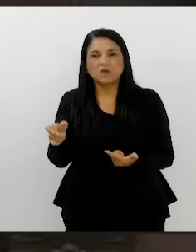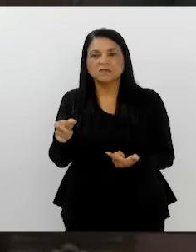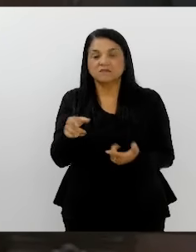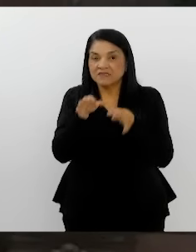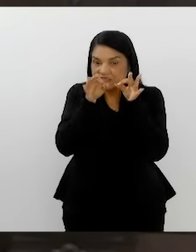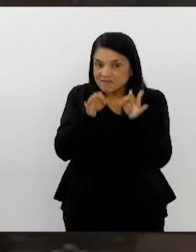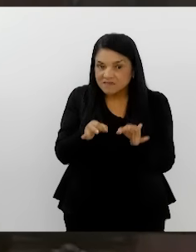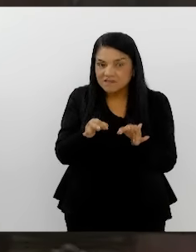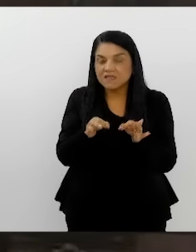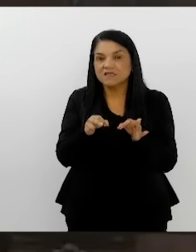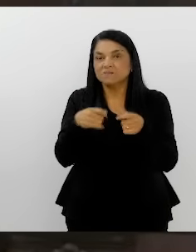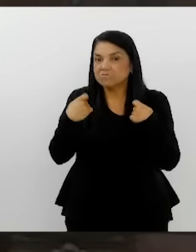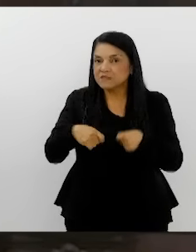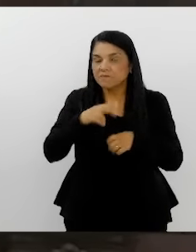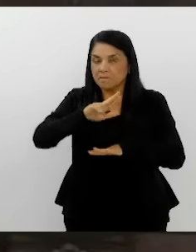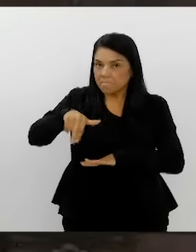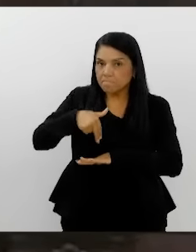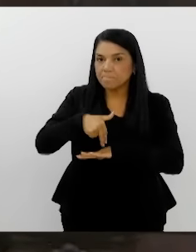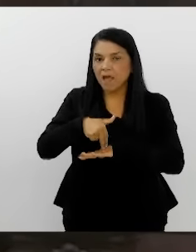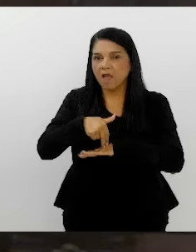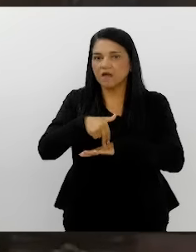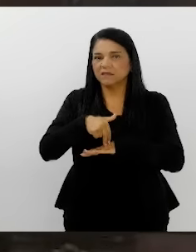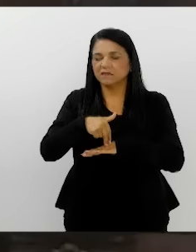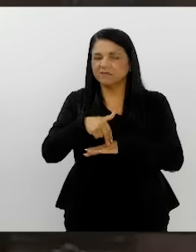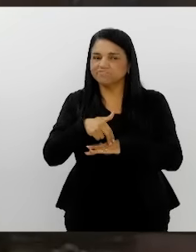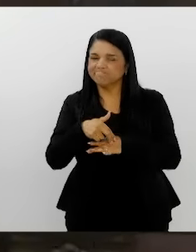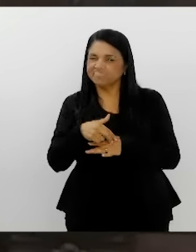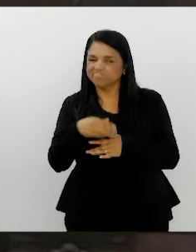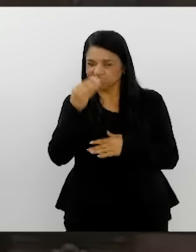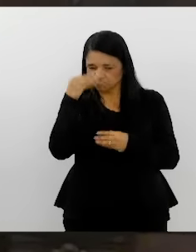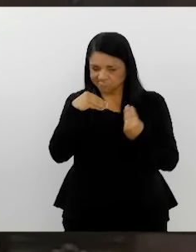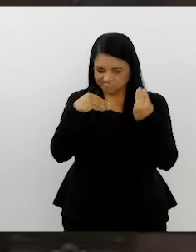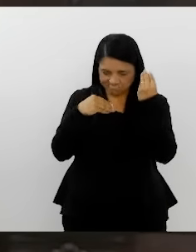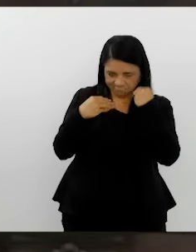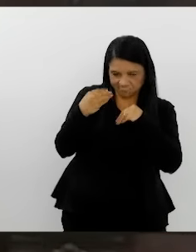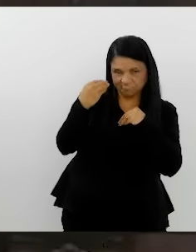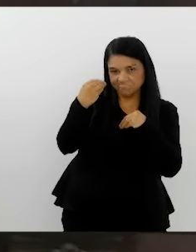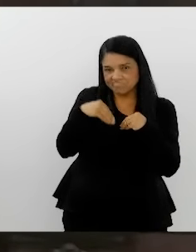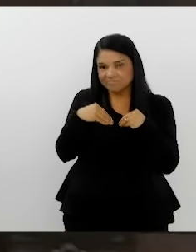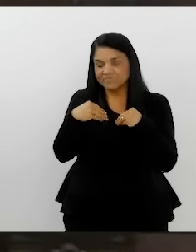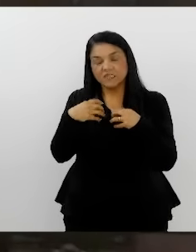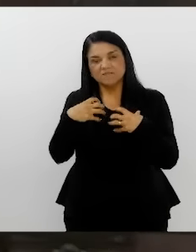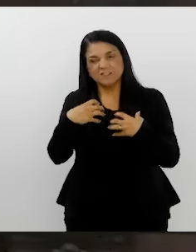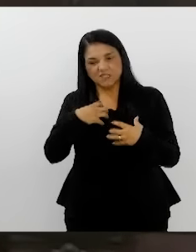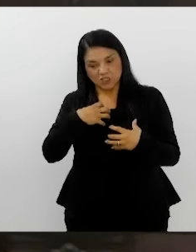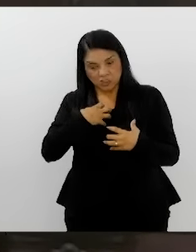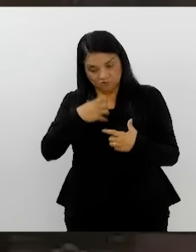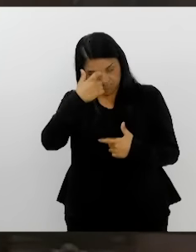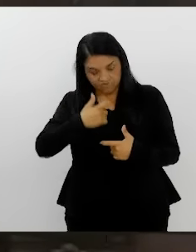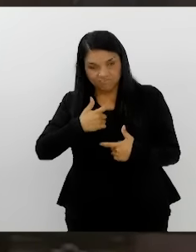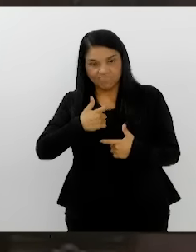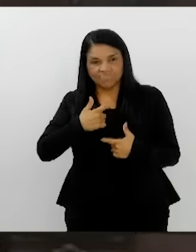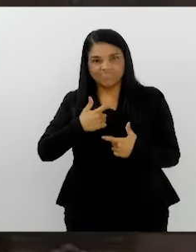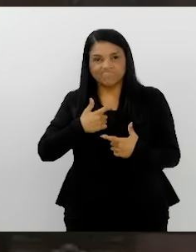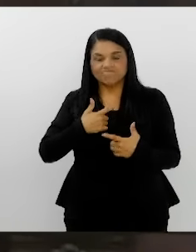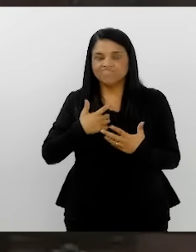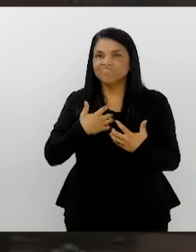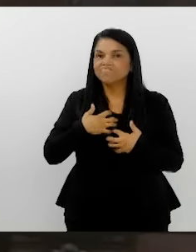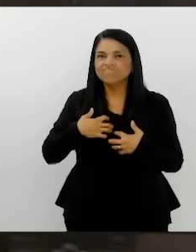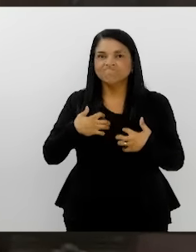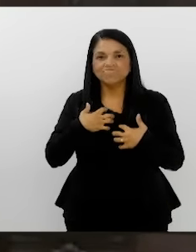precisava se posicionar, aparecer, estava recuando, e isso foi me deixando muito indignado. Eu nunca